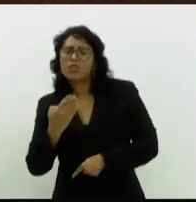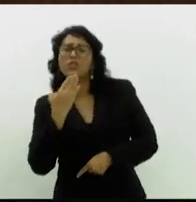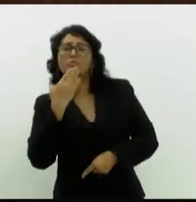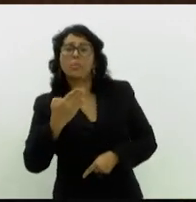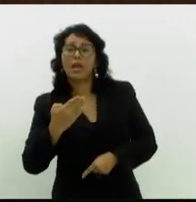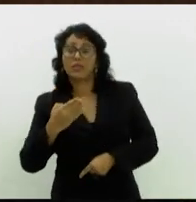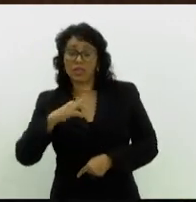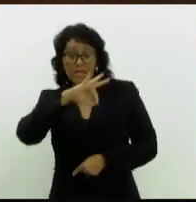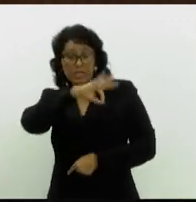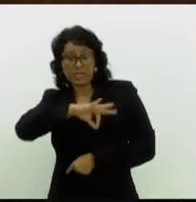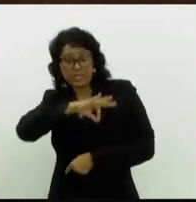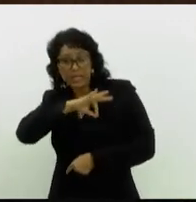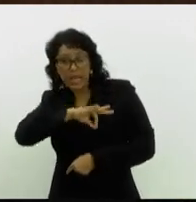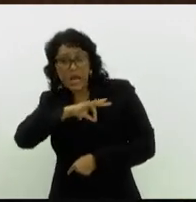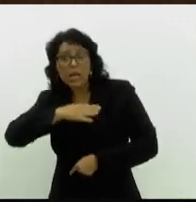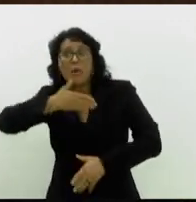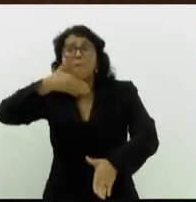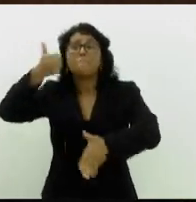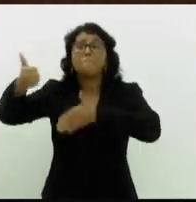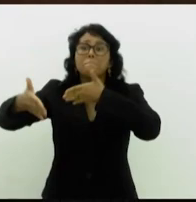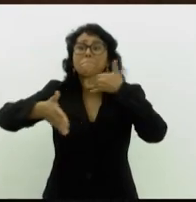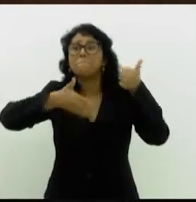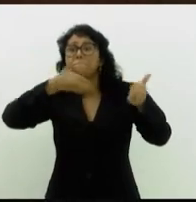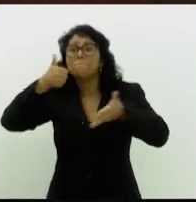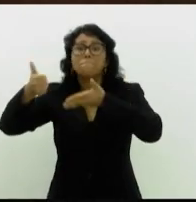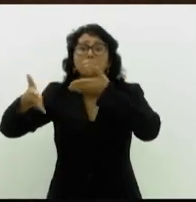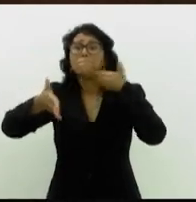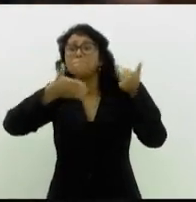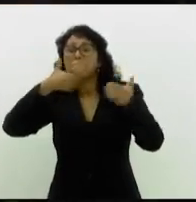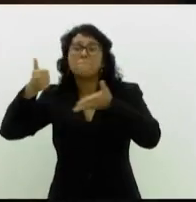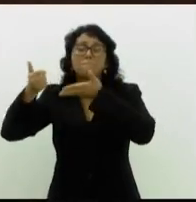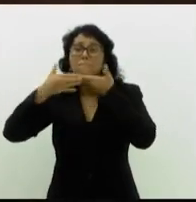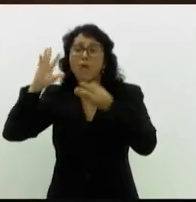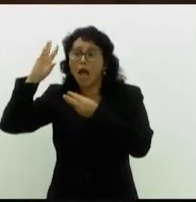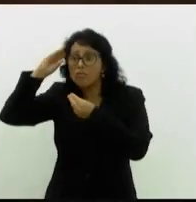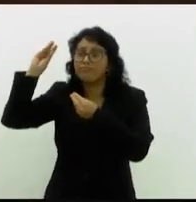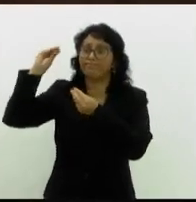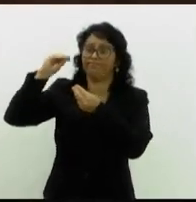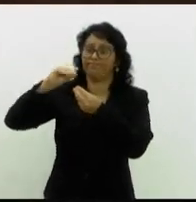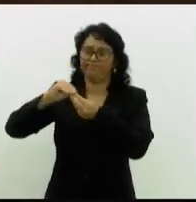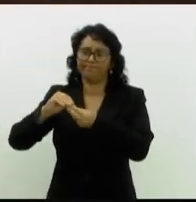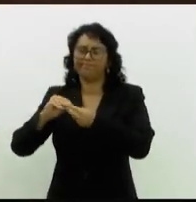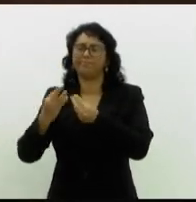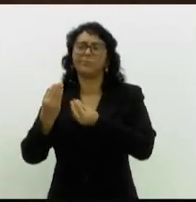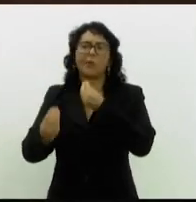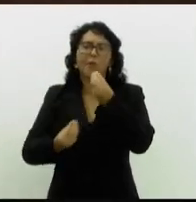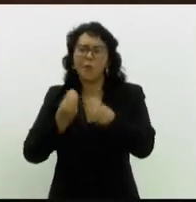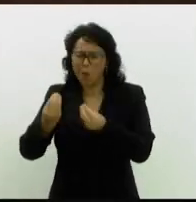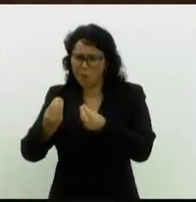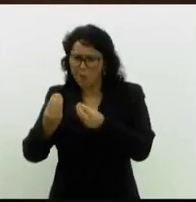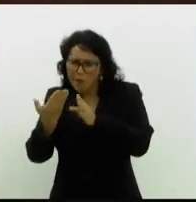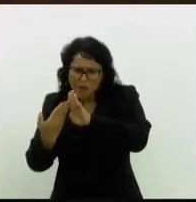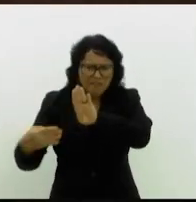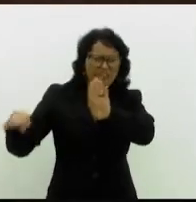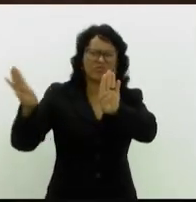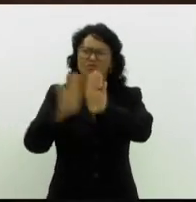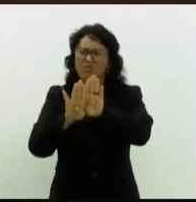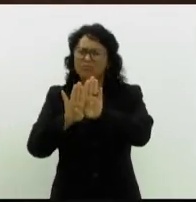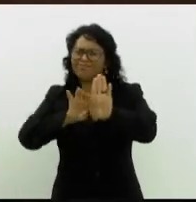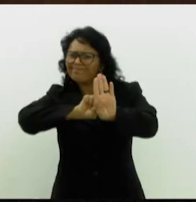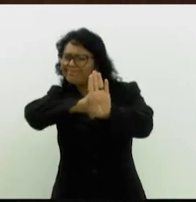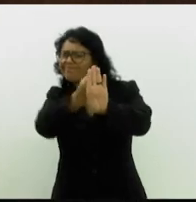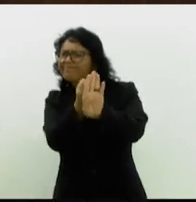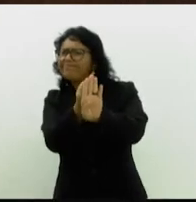direitos trabalhistas recomposição salarial pautas legítimas a casa Decidiu não sei por estou realmente